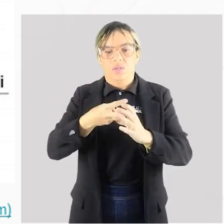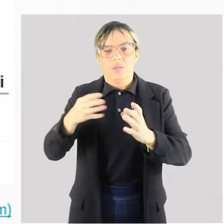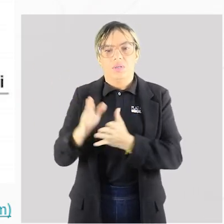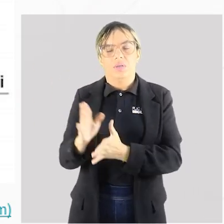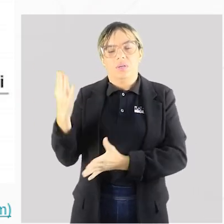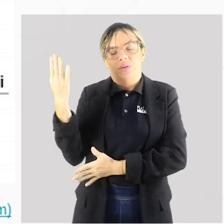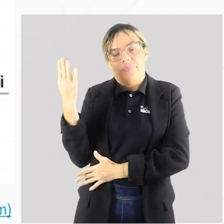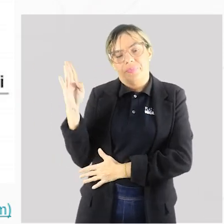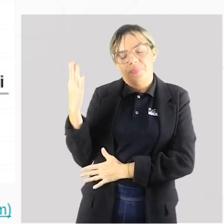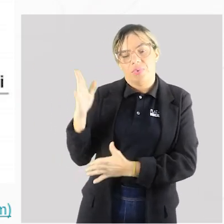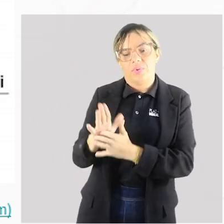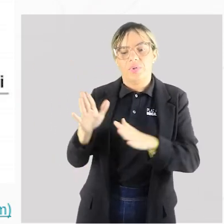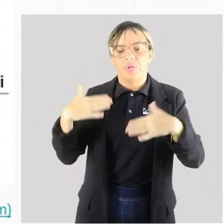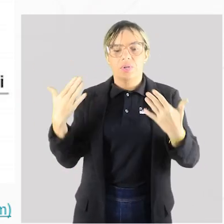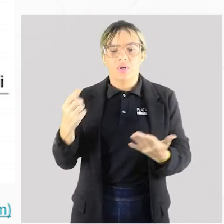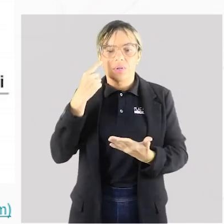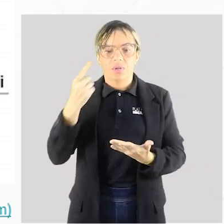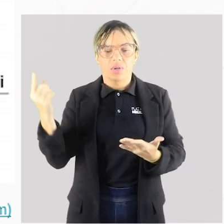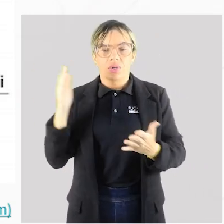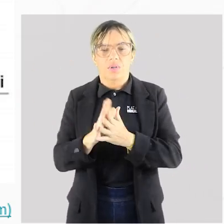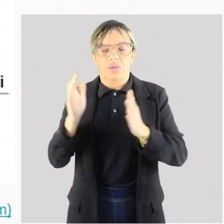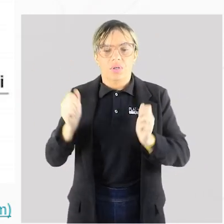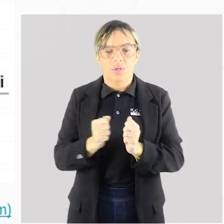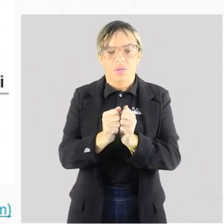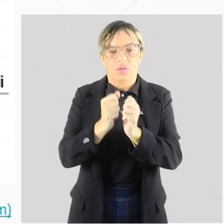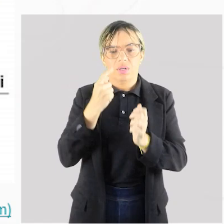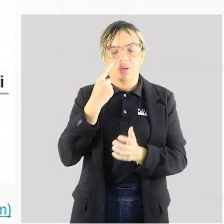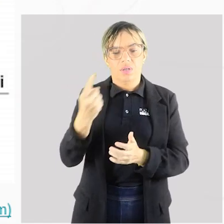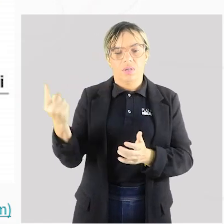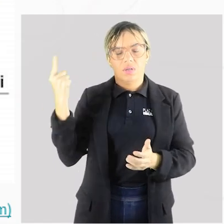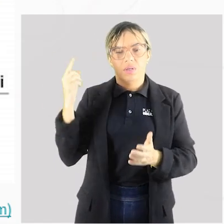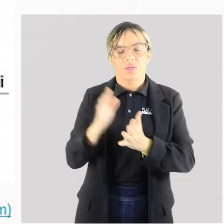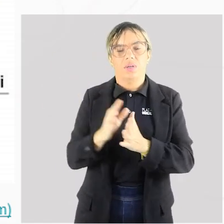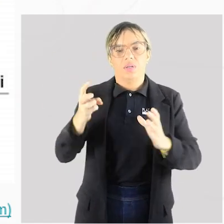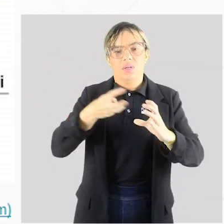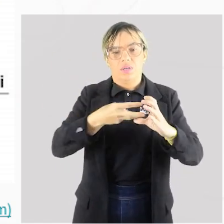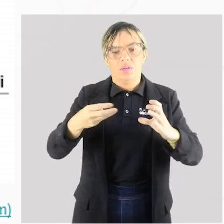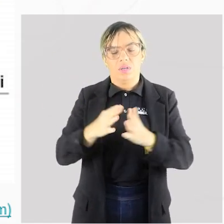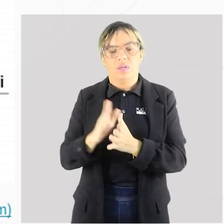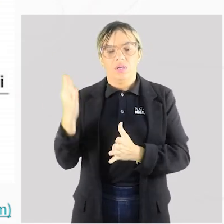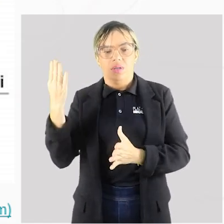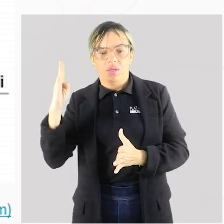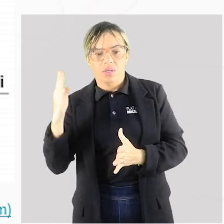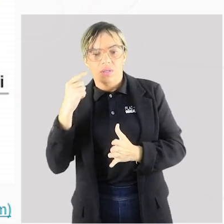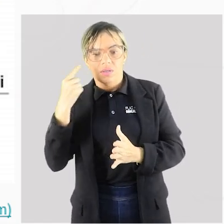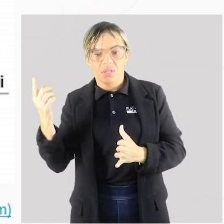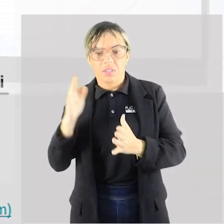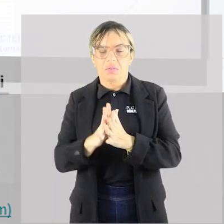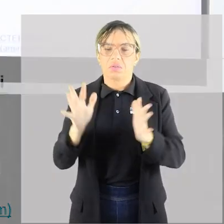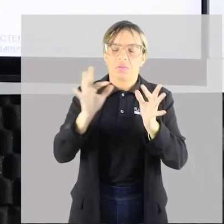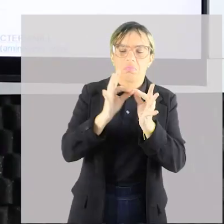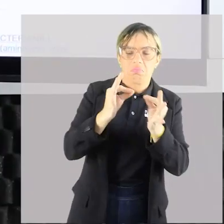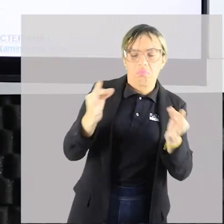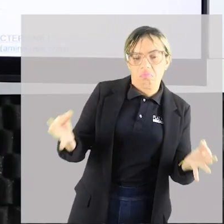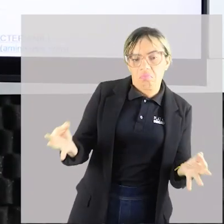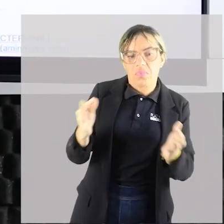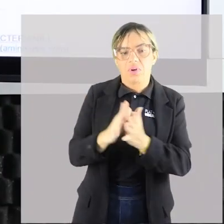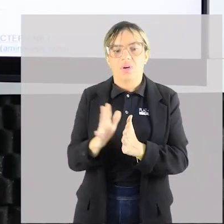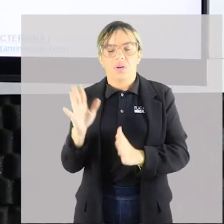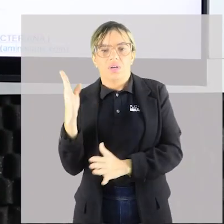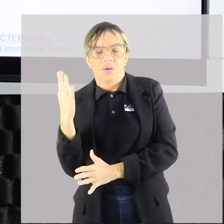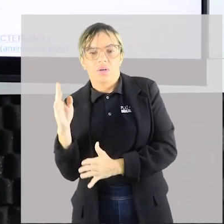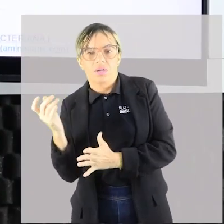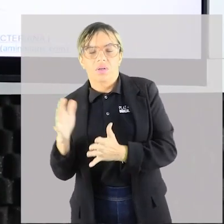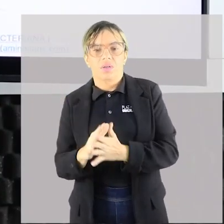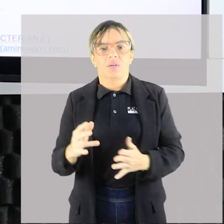uma bactéria. Então você vai, né, comigo observar que essa célula é uma célula extremamente simples. As bactérias